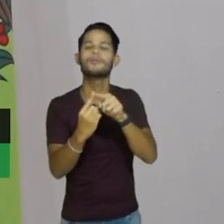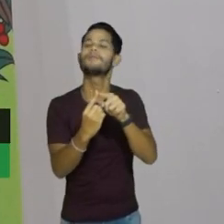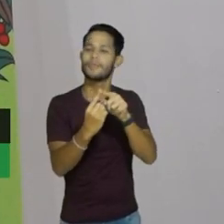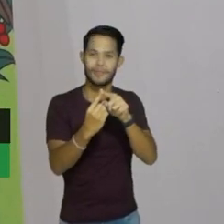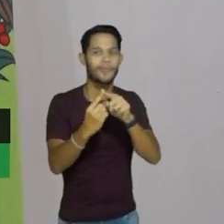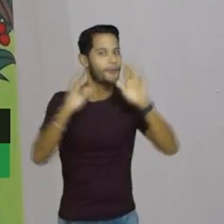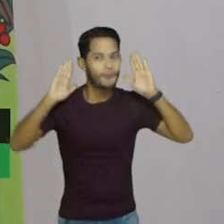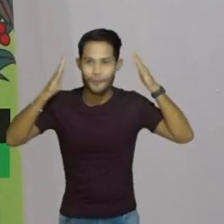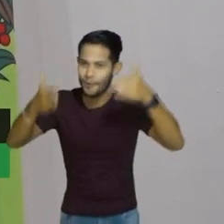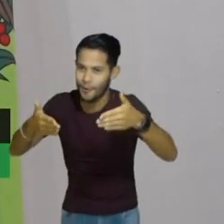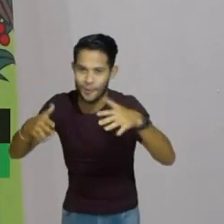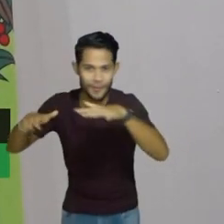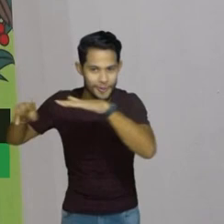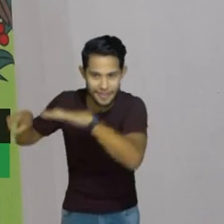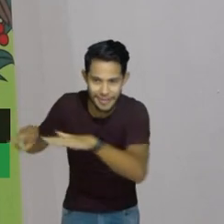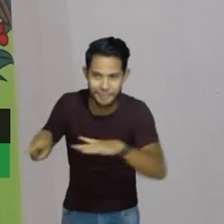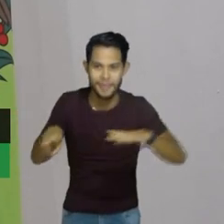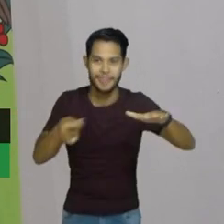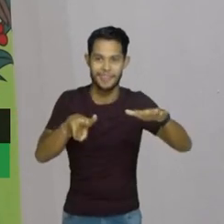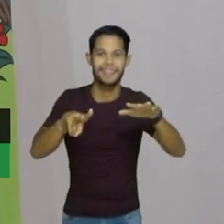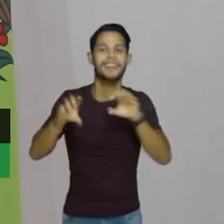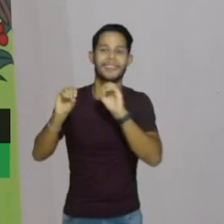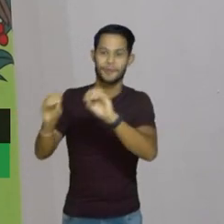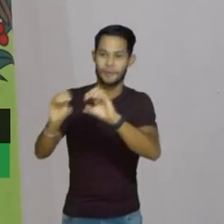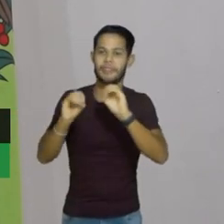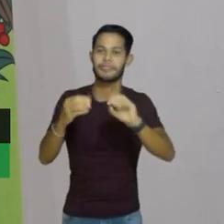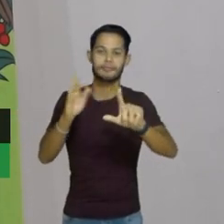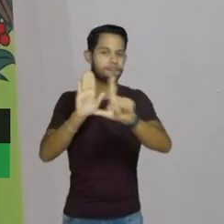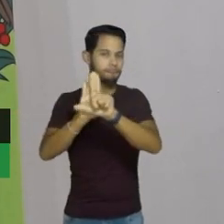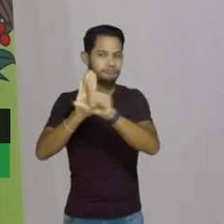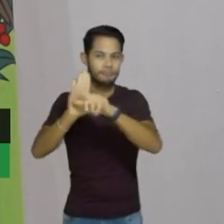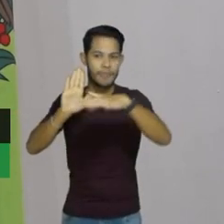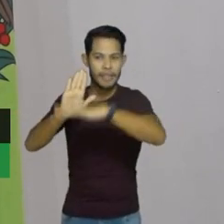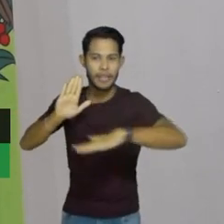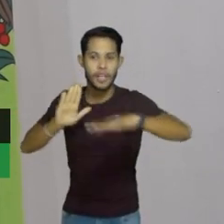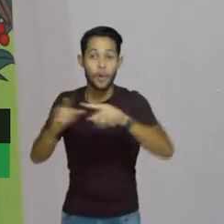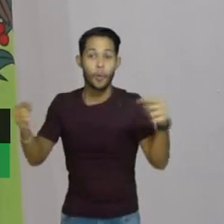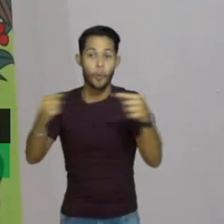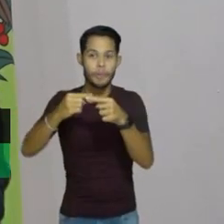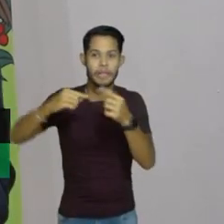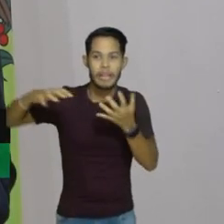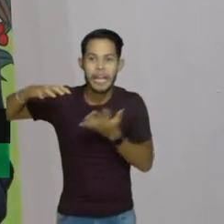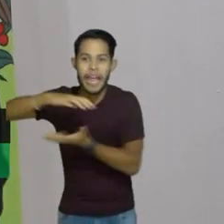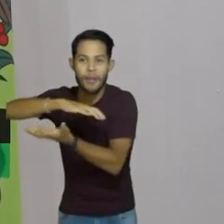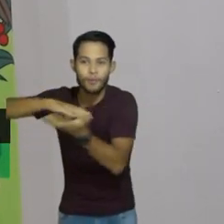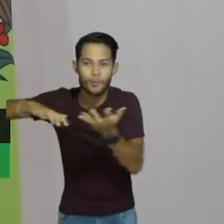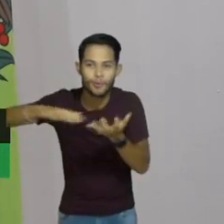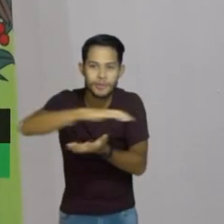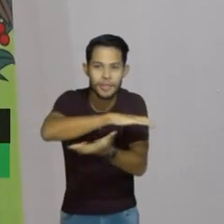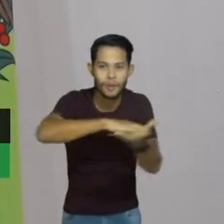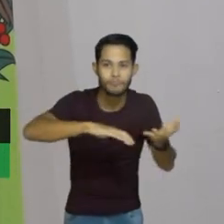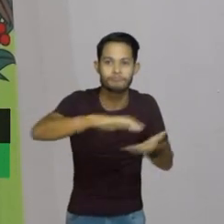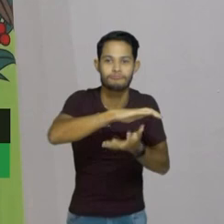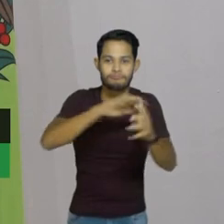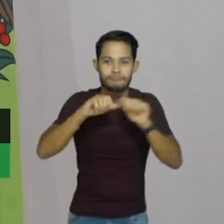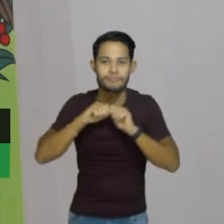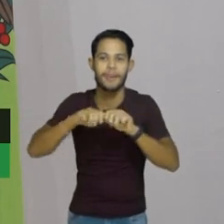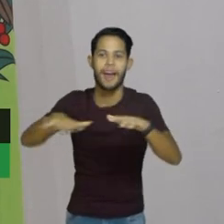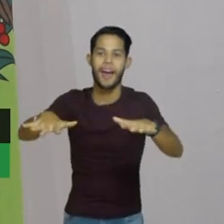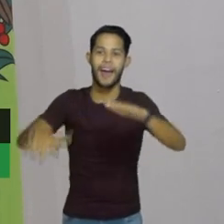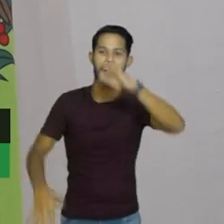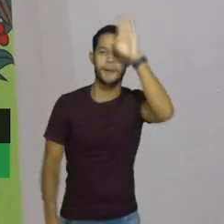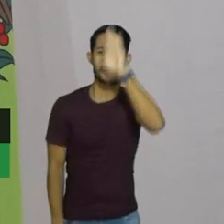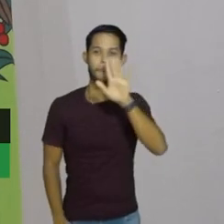que a educação legislativa é uma revolução silenciosa a favor do Brasil. Aqui no âmbito da nossa Escola Legislativa, da